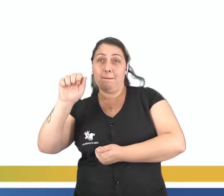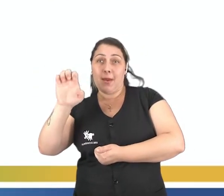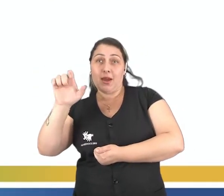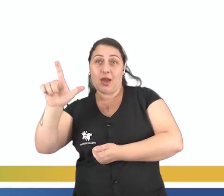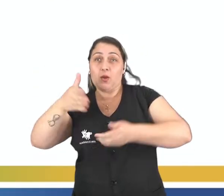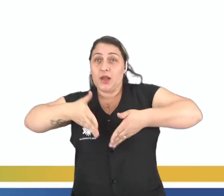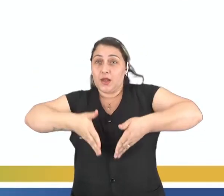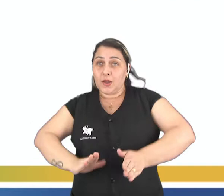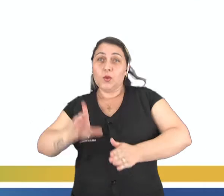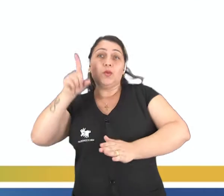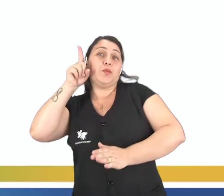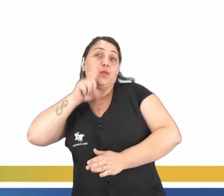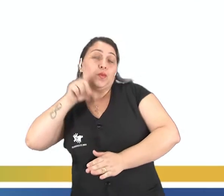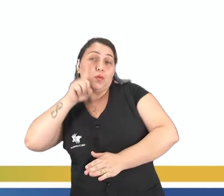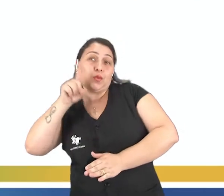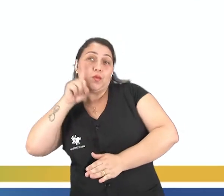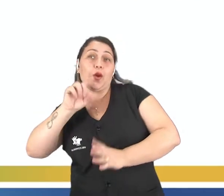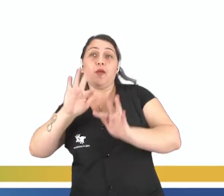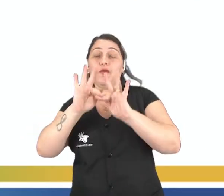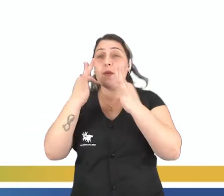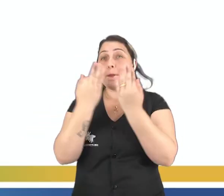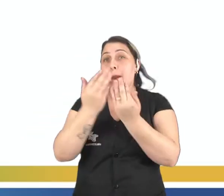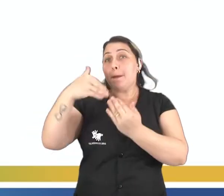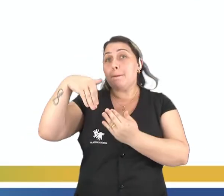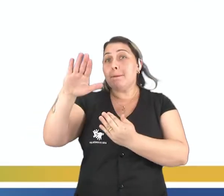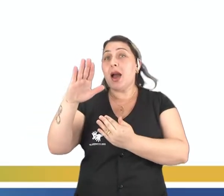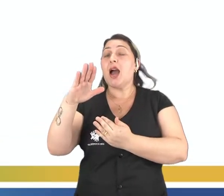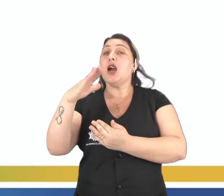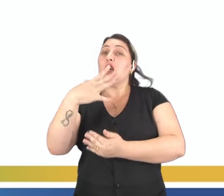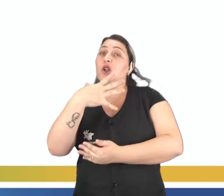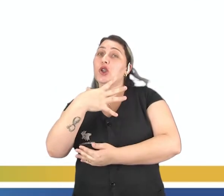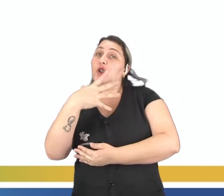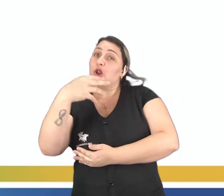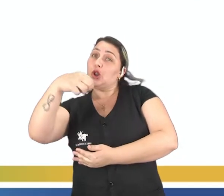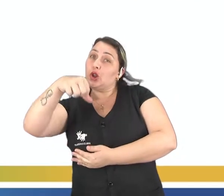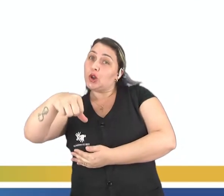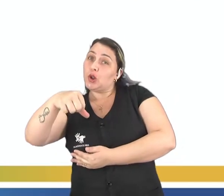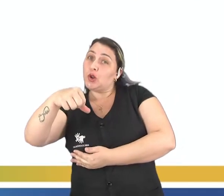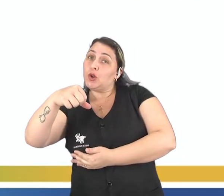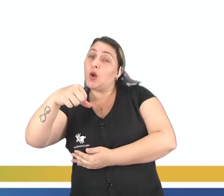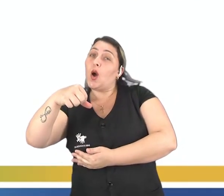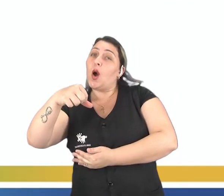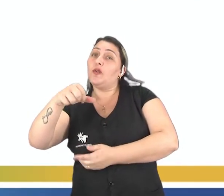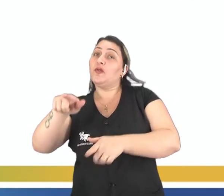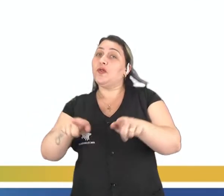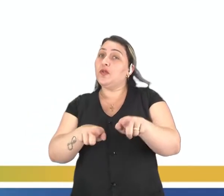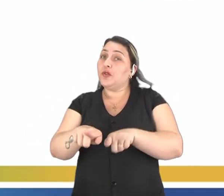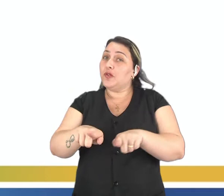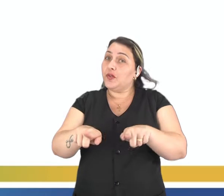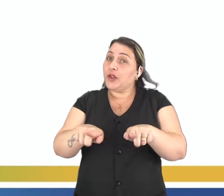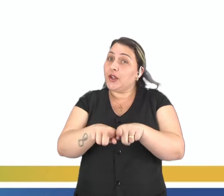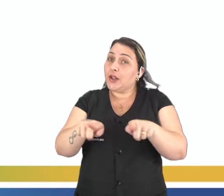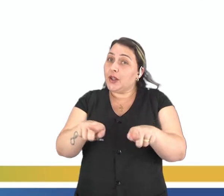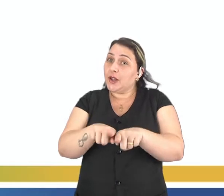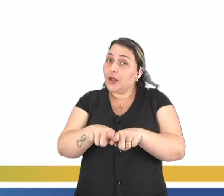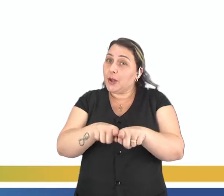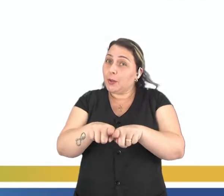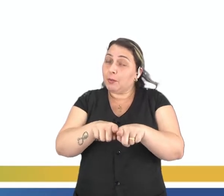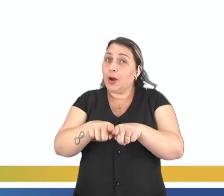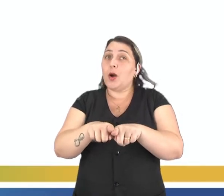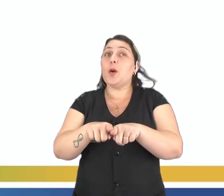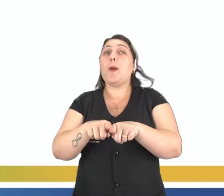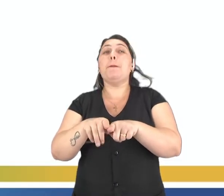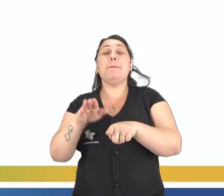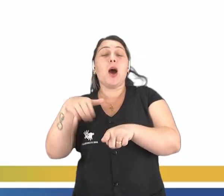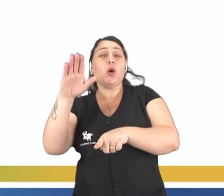Indiana, Estados Unidos, em uma família com mais de 9 irmãos. Frequentemente citado como o maior